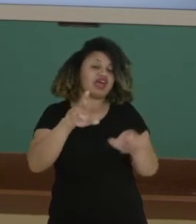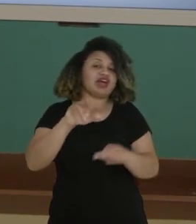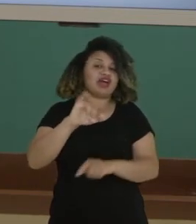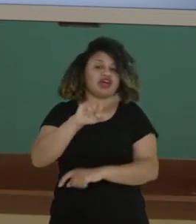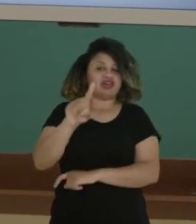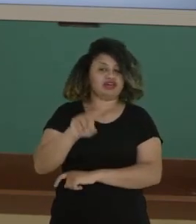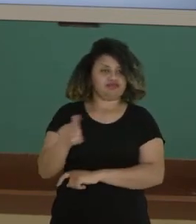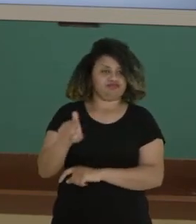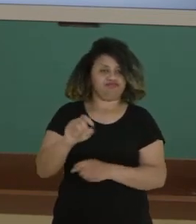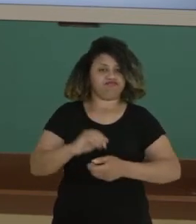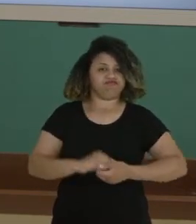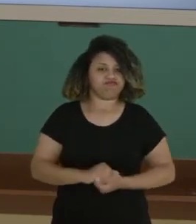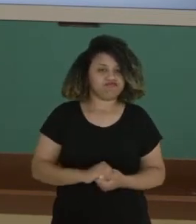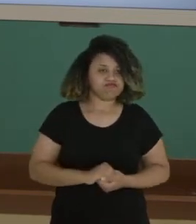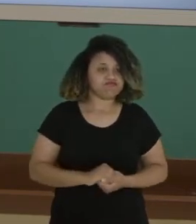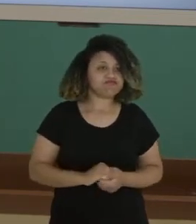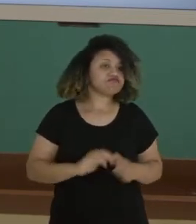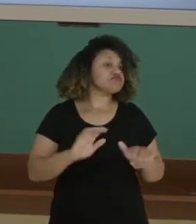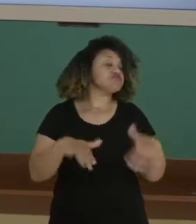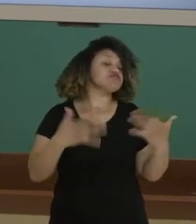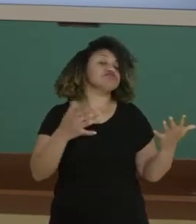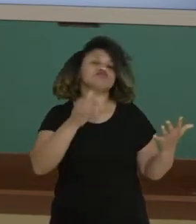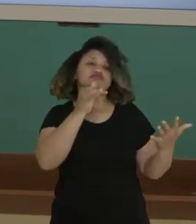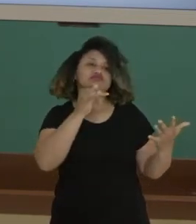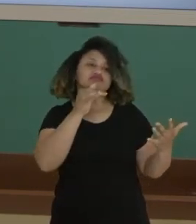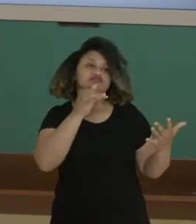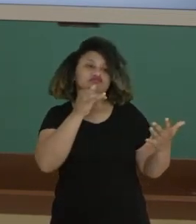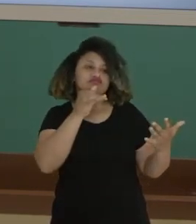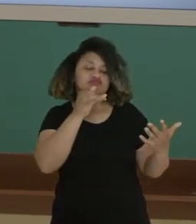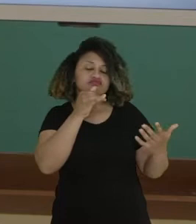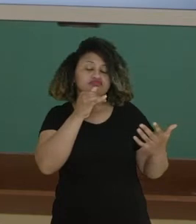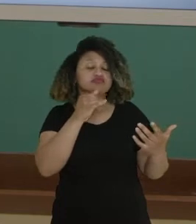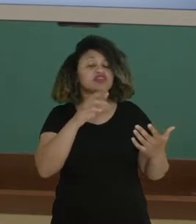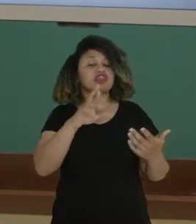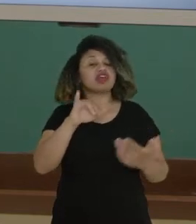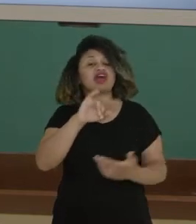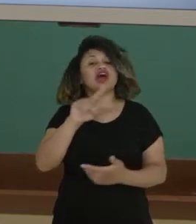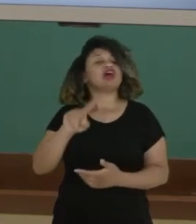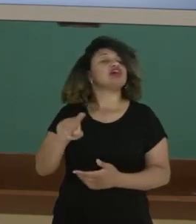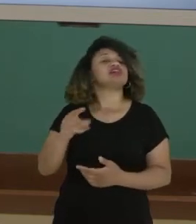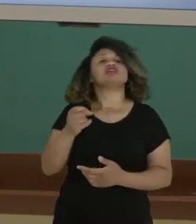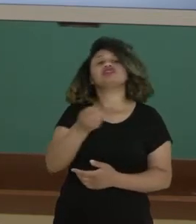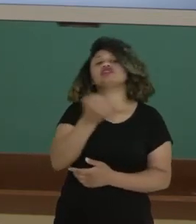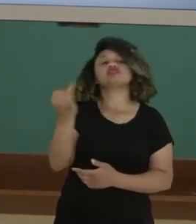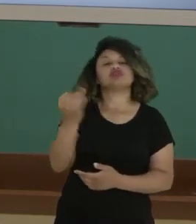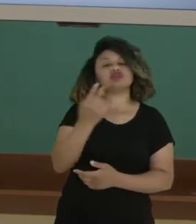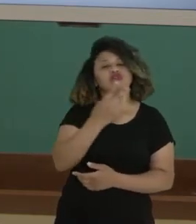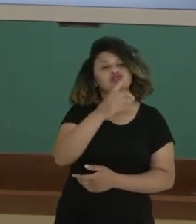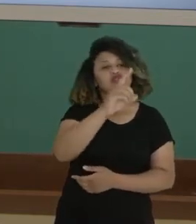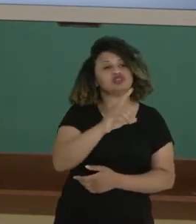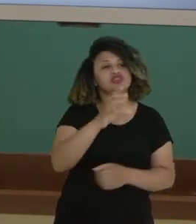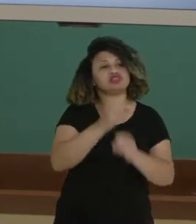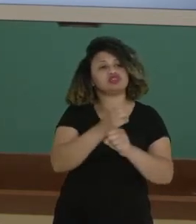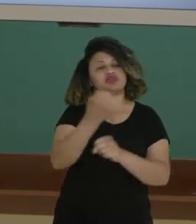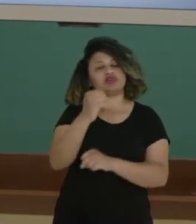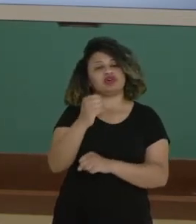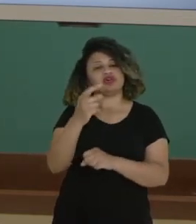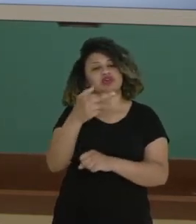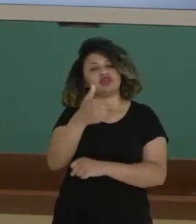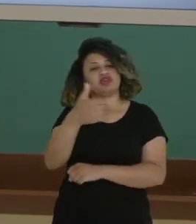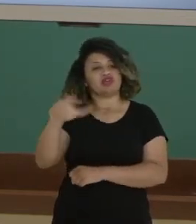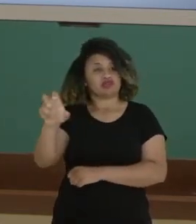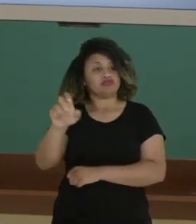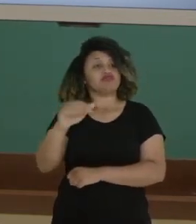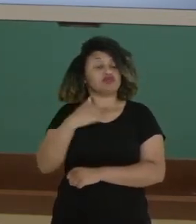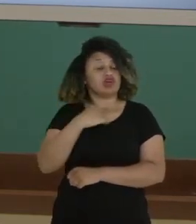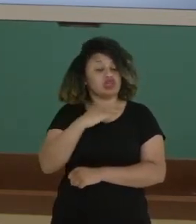equação. Então, por exemplo, qual a raiz da equação? 2x mais 8 igual a 15. Então, eu estou buscando um número que eu